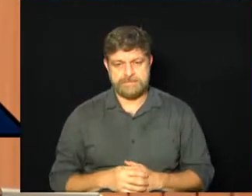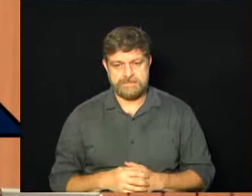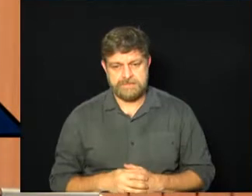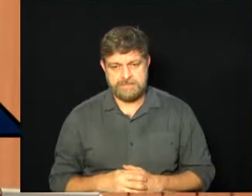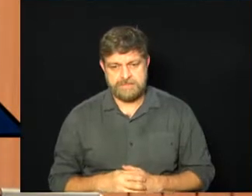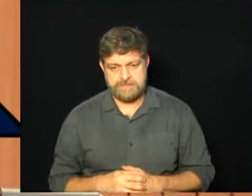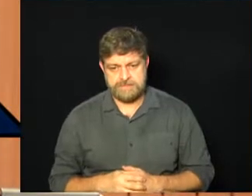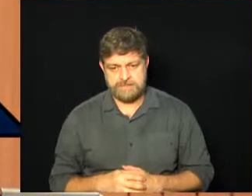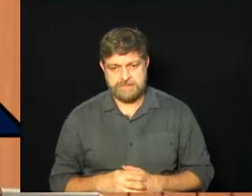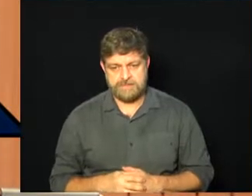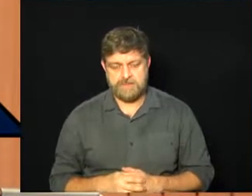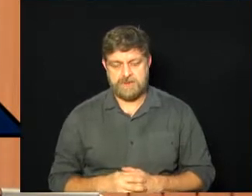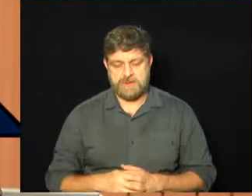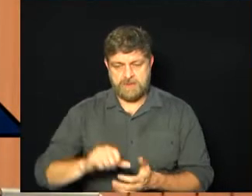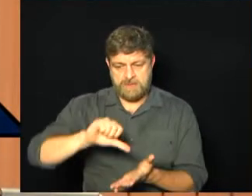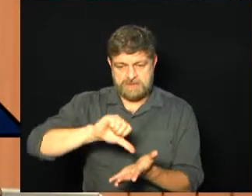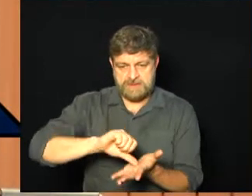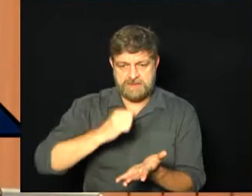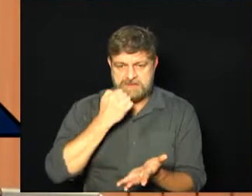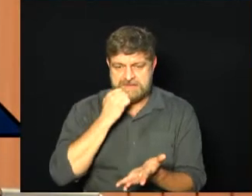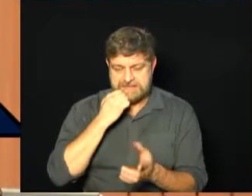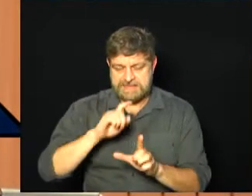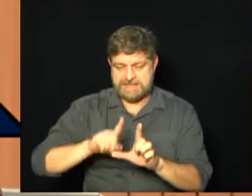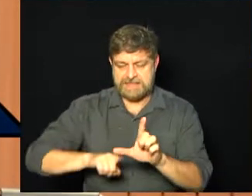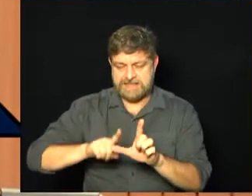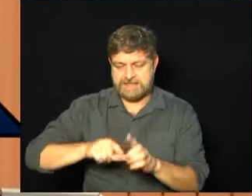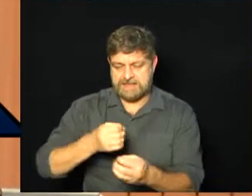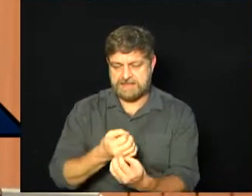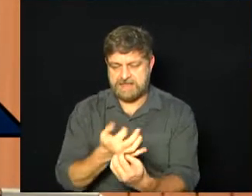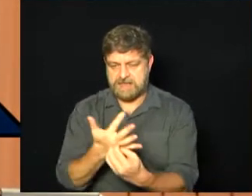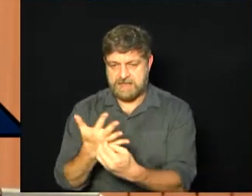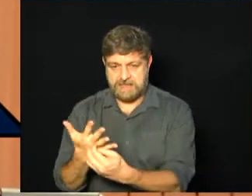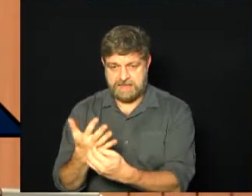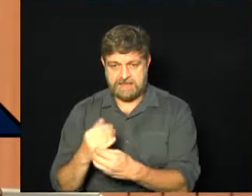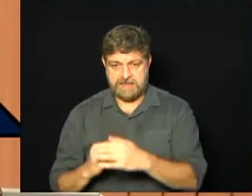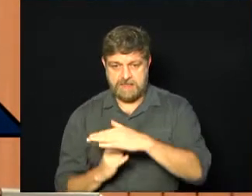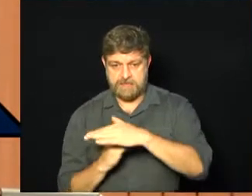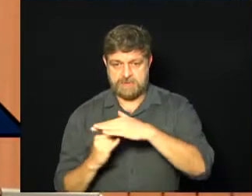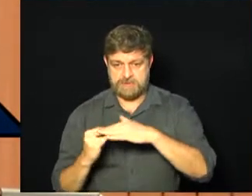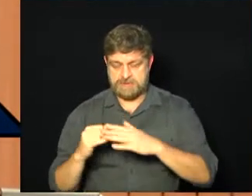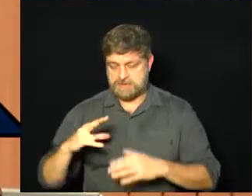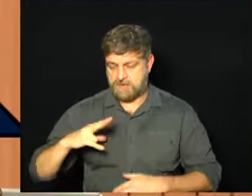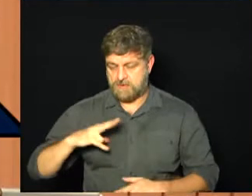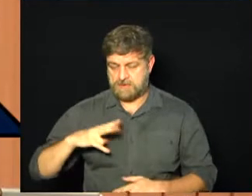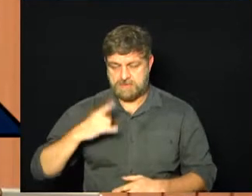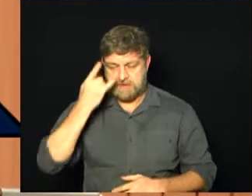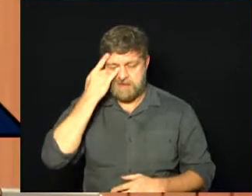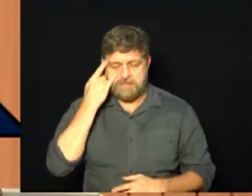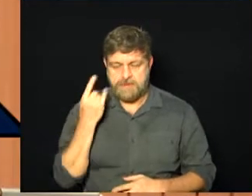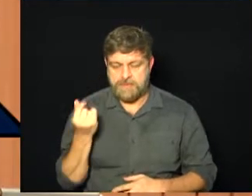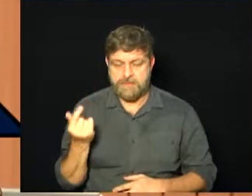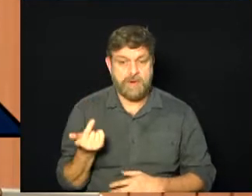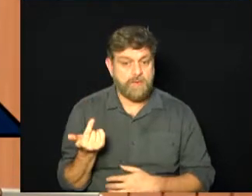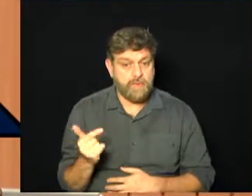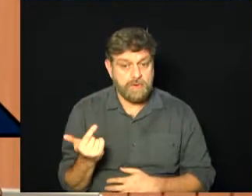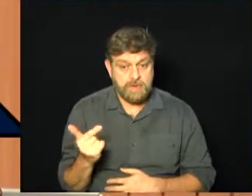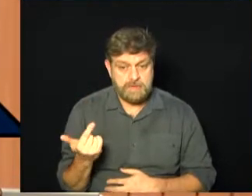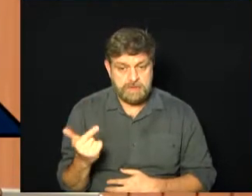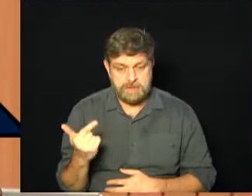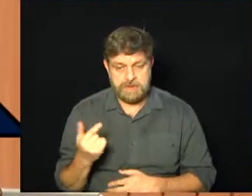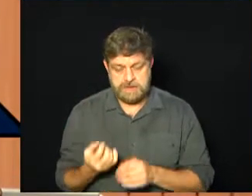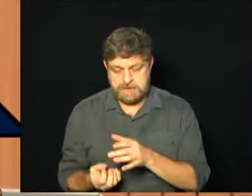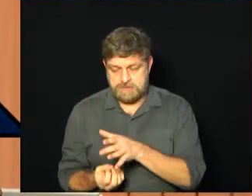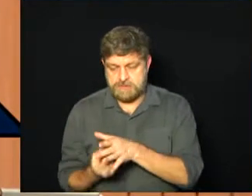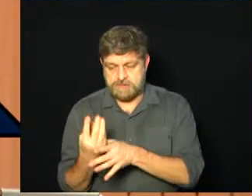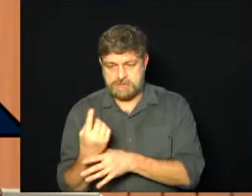O Centro de Ciências, Letras e Artes é uma entidade cultural particular e sem fins lucrativos, fundada